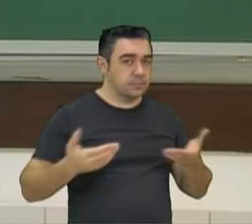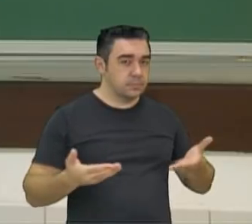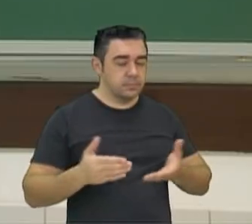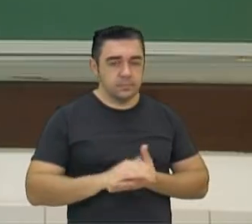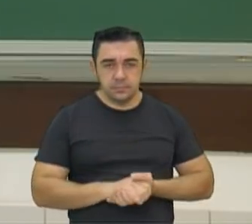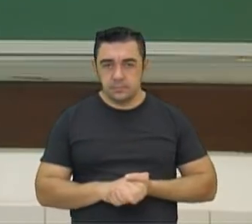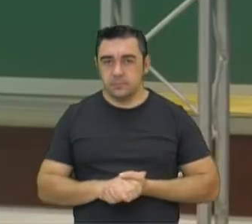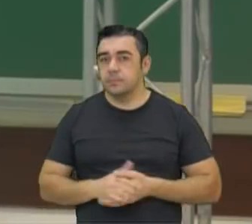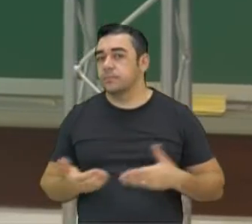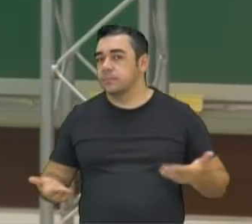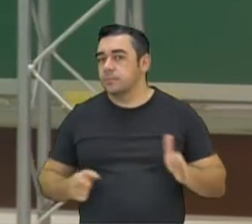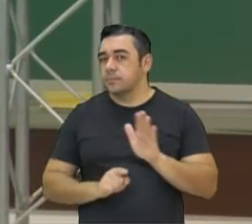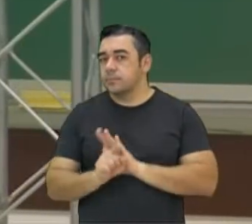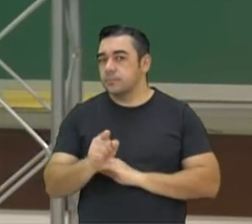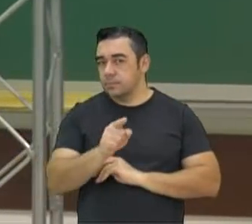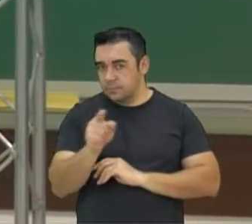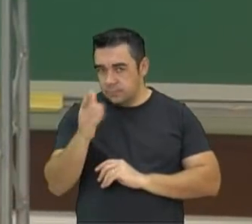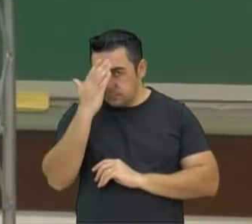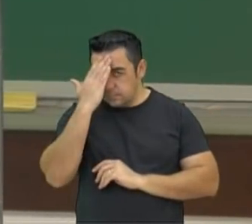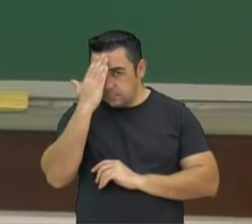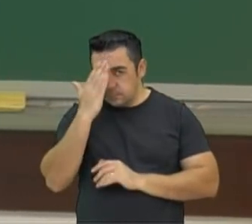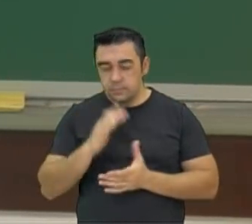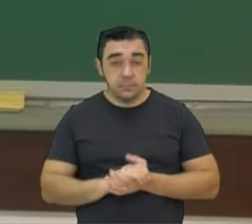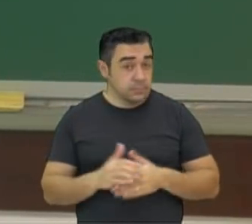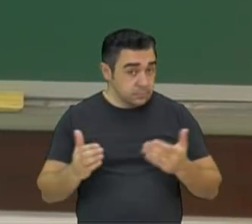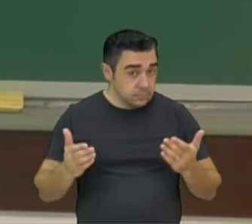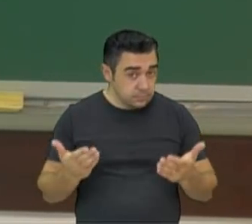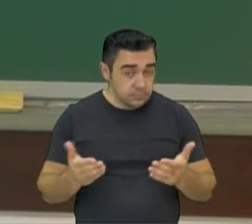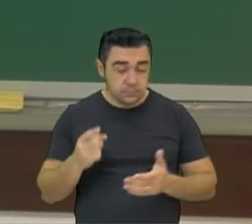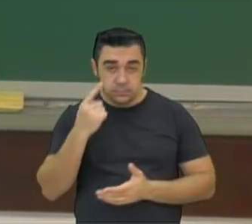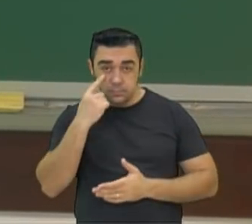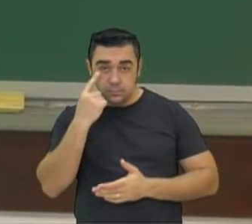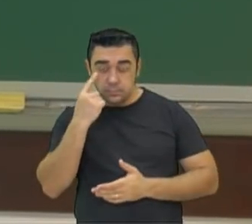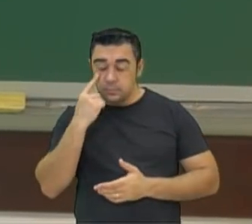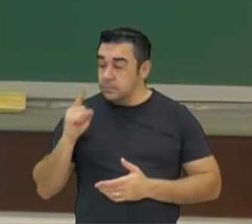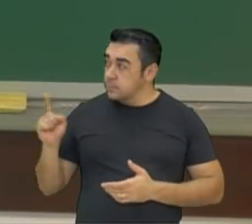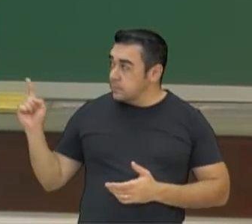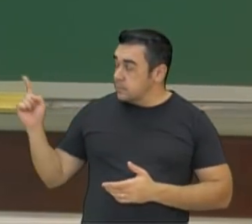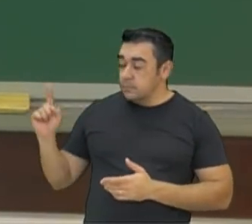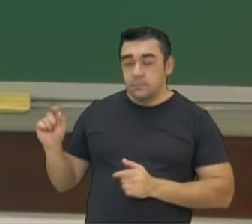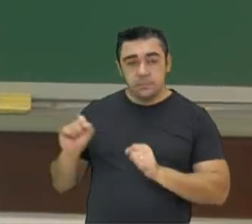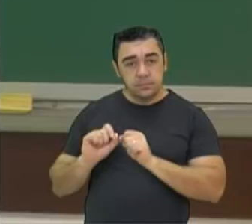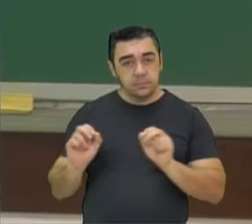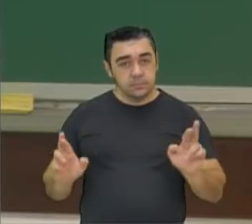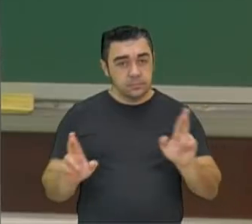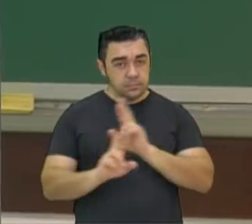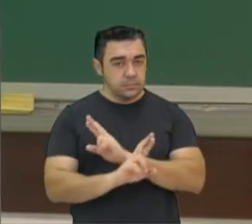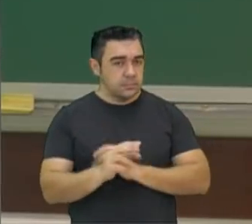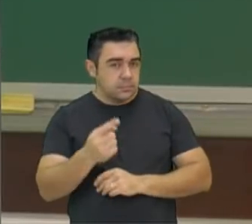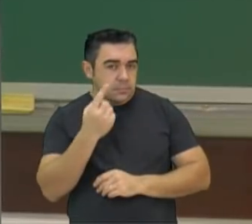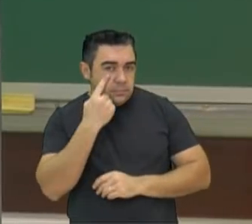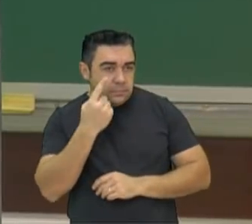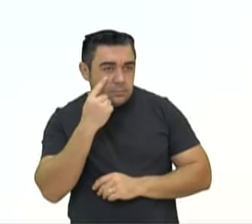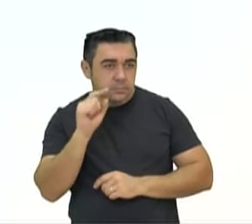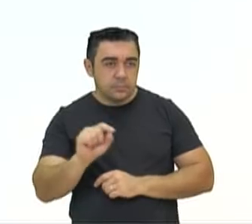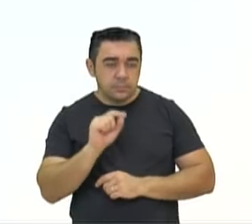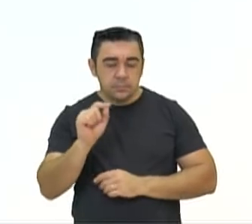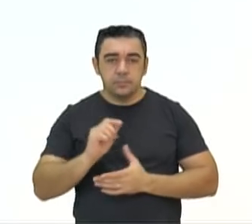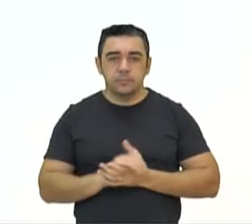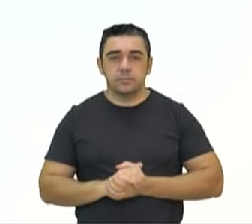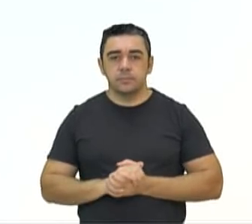Voltamos. E aí, resolveram? Então, colocando as nossas relações, nós temos